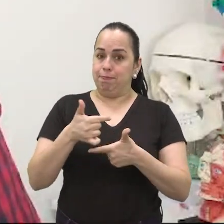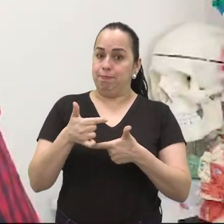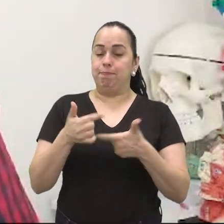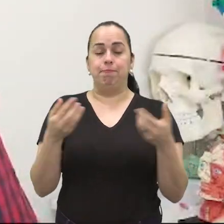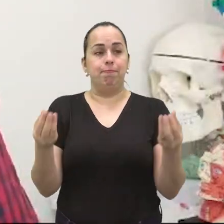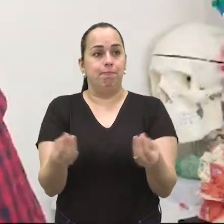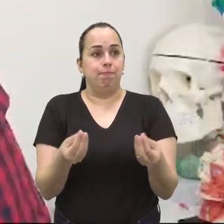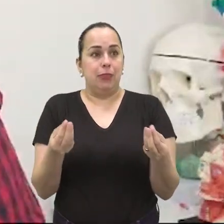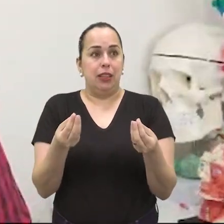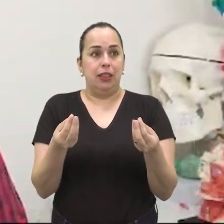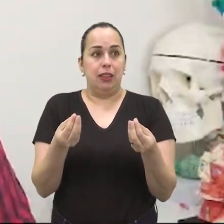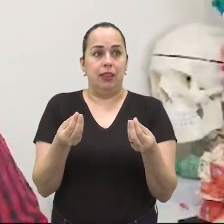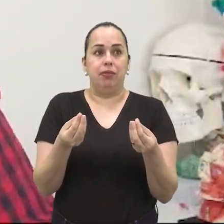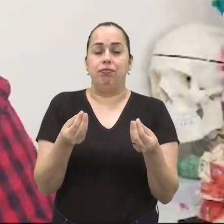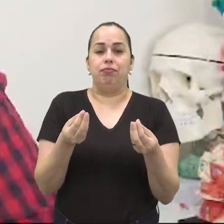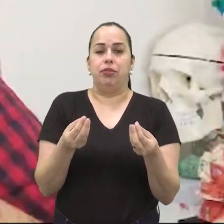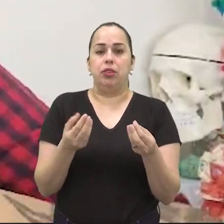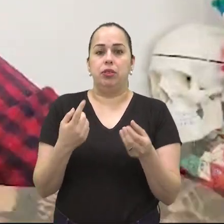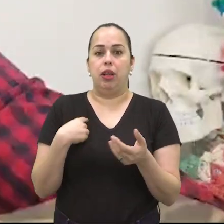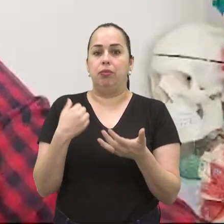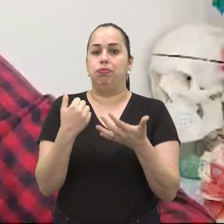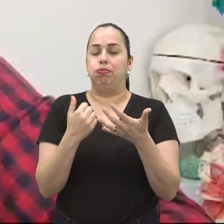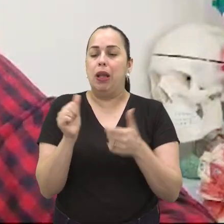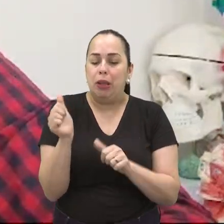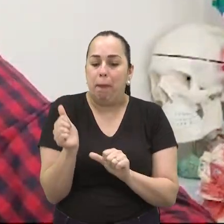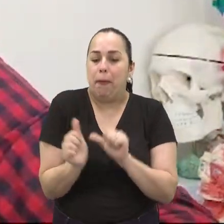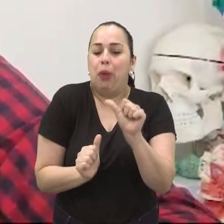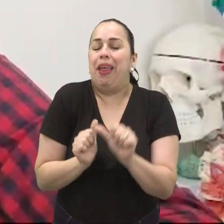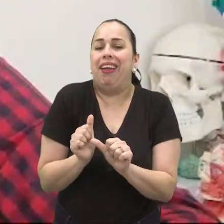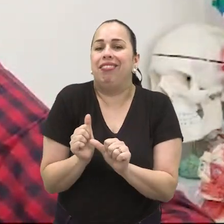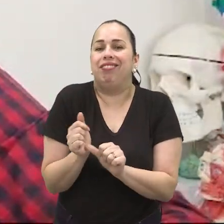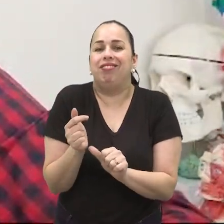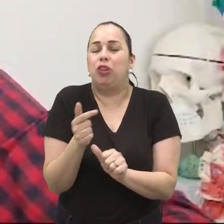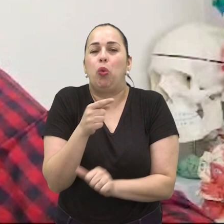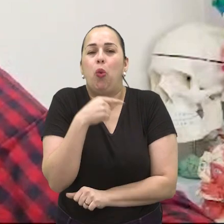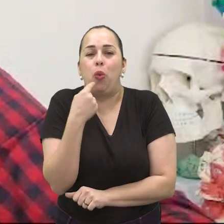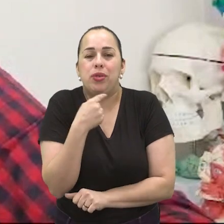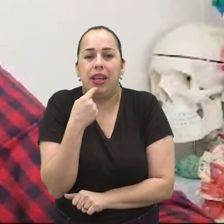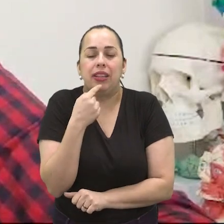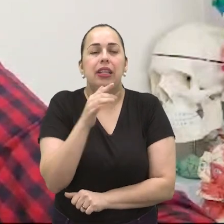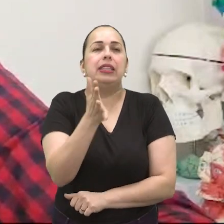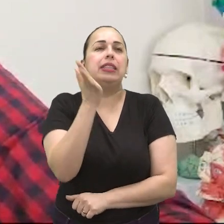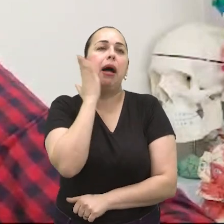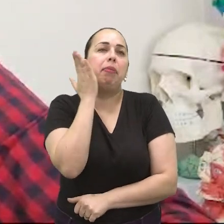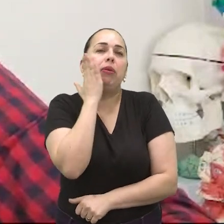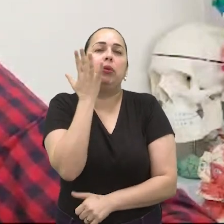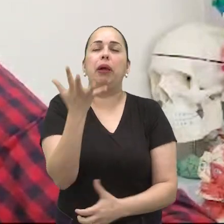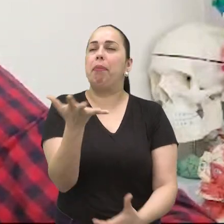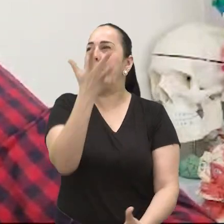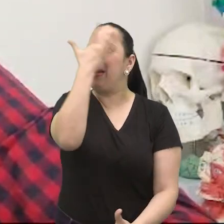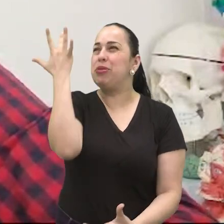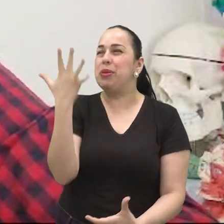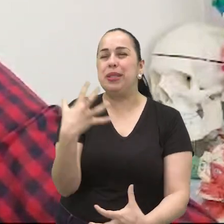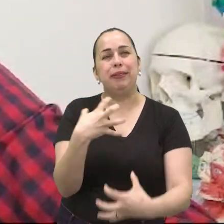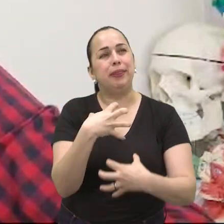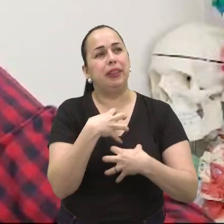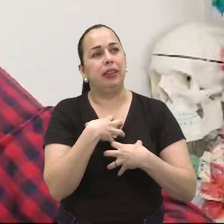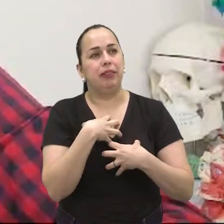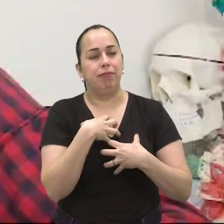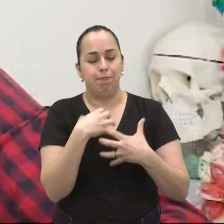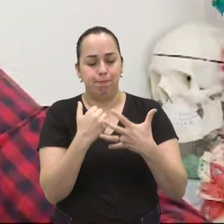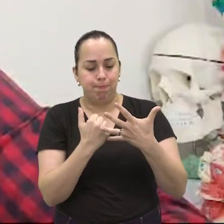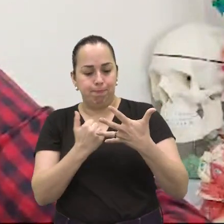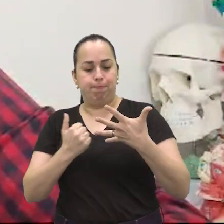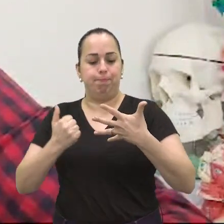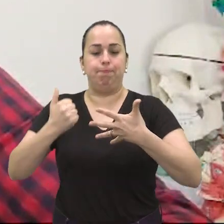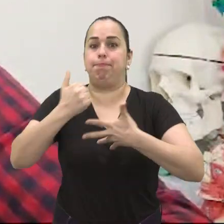trabalho dos quais tem pouca possibilidade de mudança, então sabe quando o indivíduo tem aquela sensação de